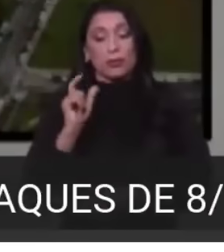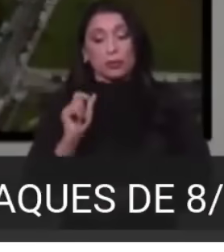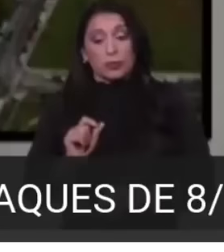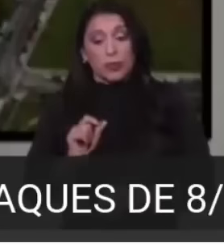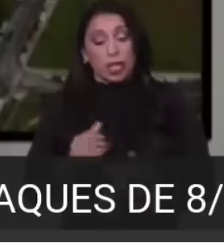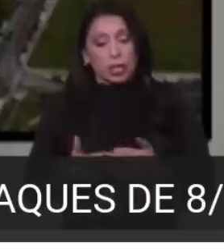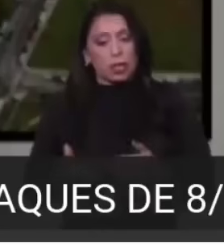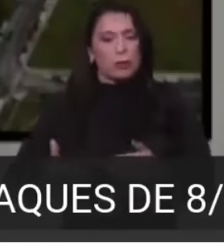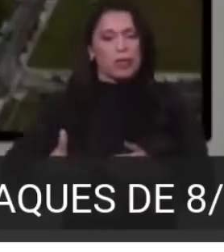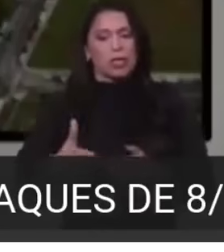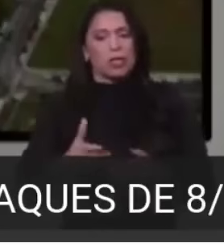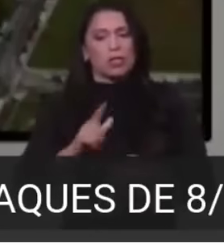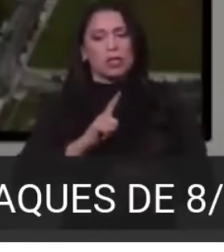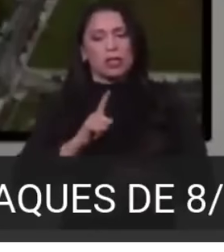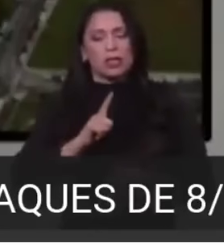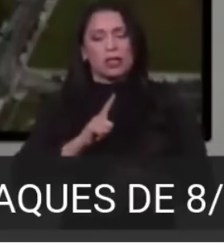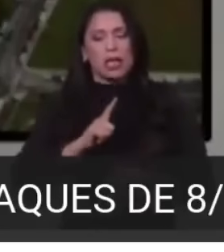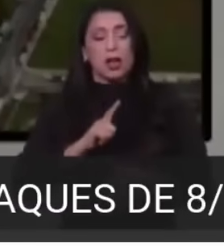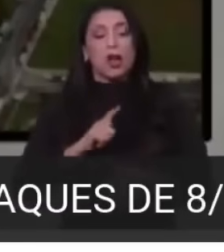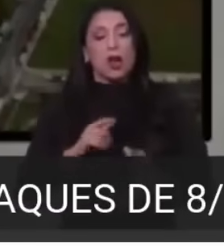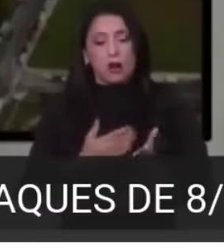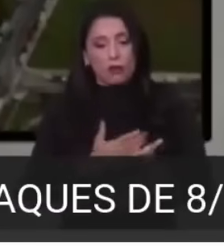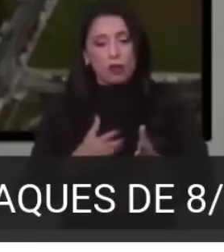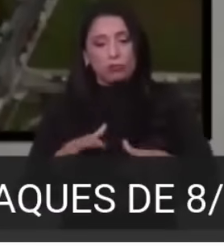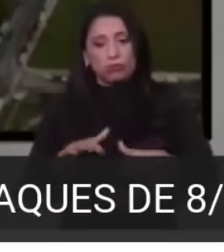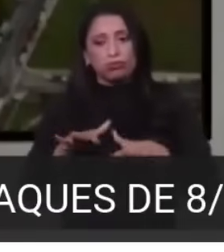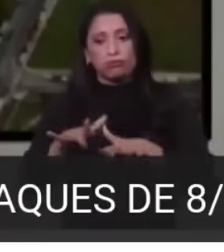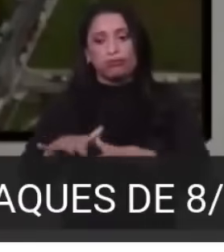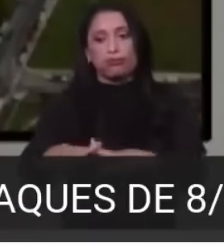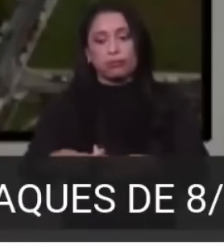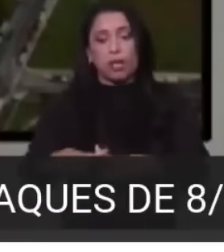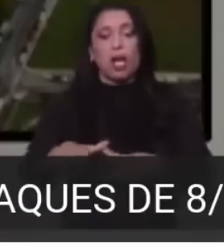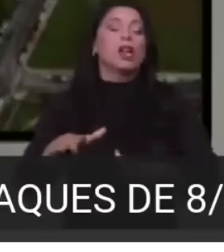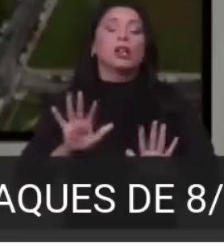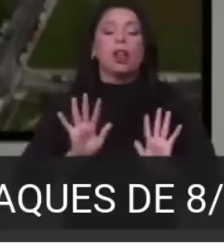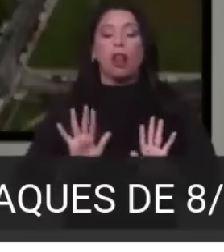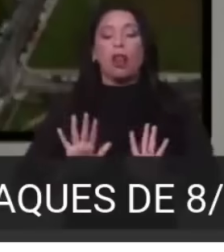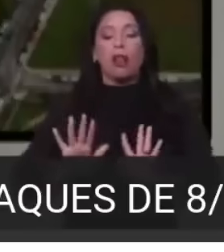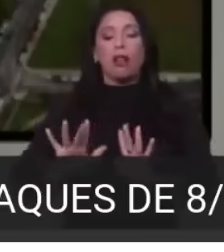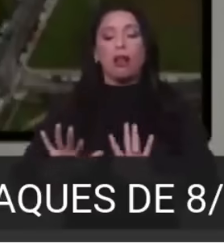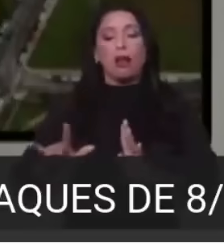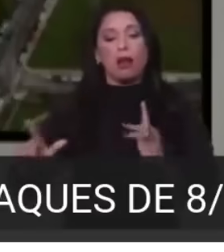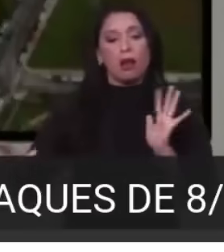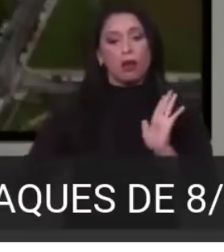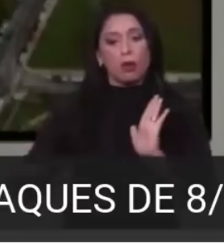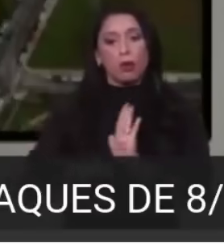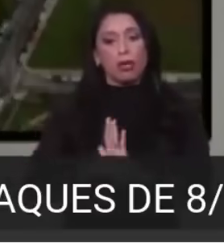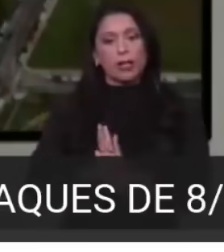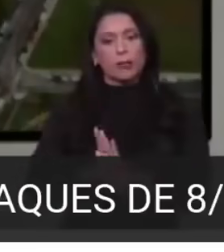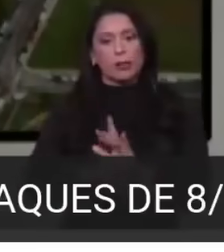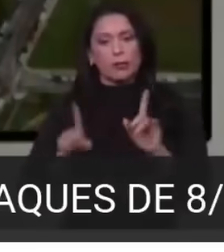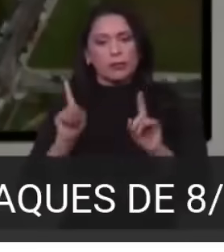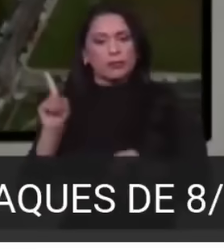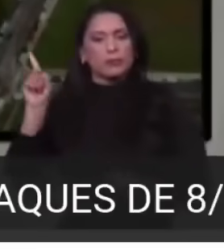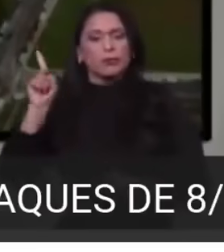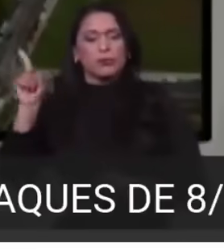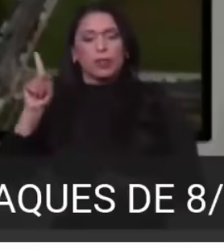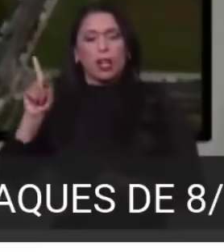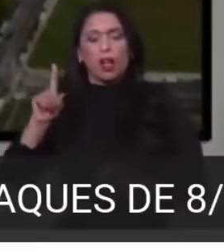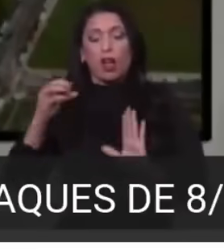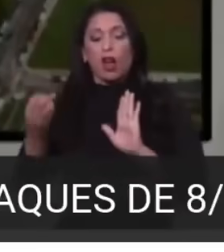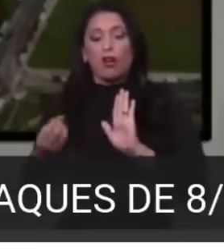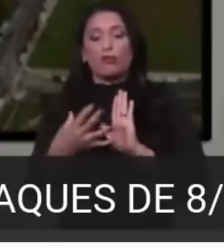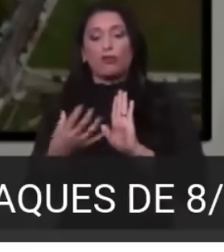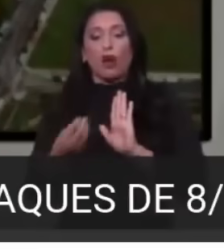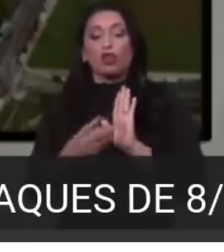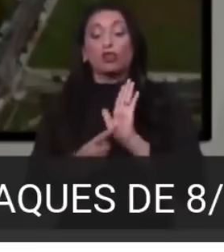e a partir disso passaram para a prática criminosa na no telão eu passo algumas fotos que